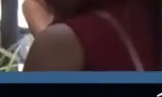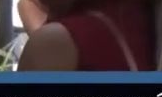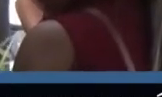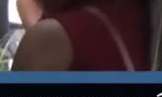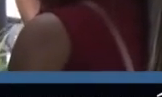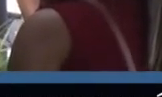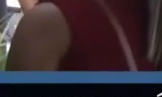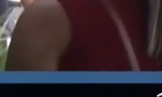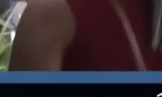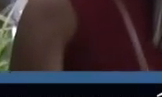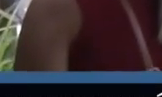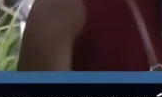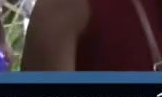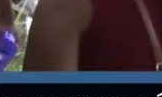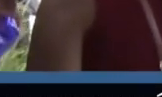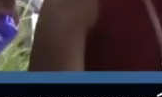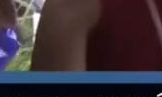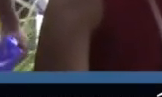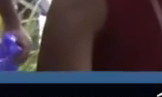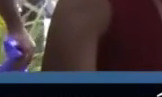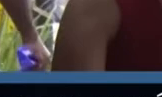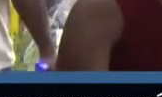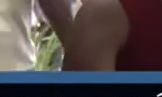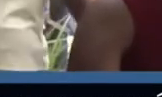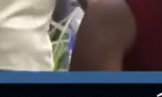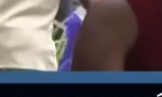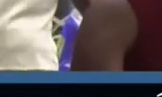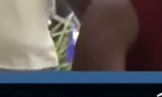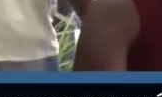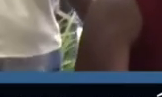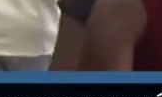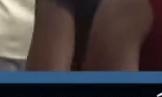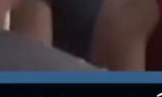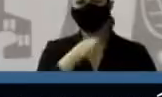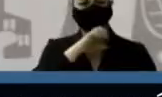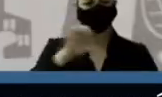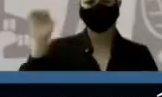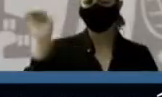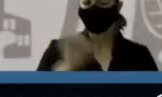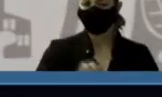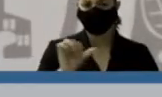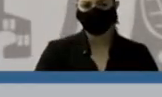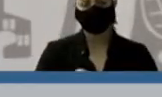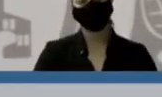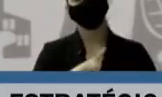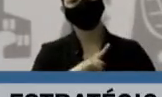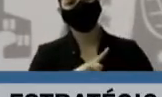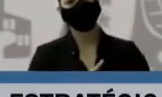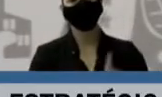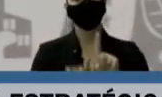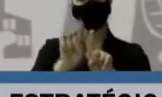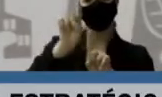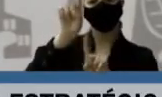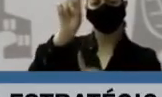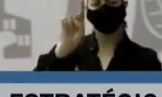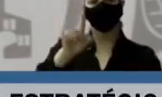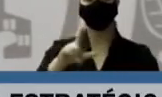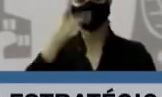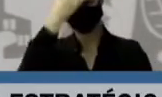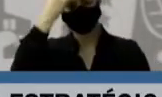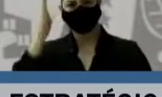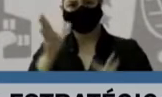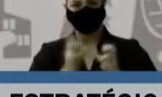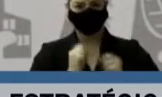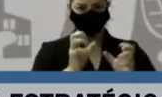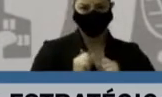A faixa laranja tem grau médio de risco de contaminação do vírus. Então, fica muito evidente